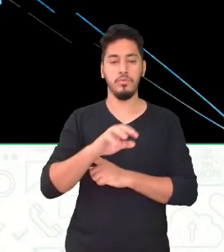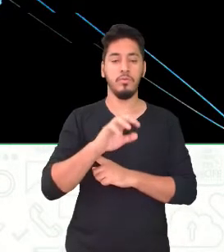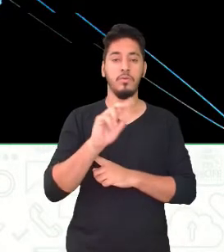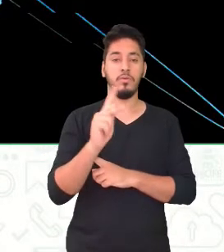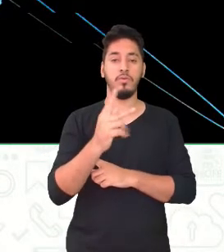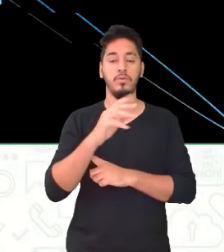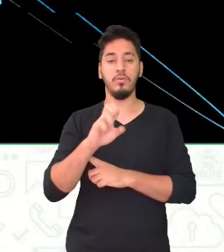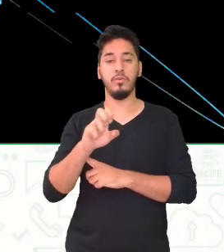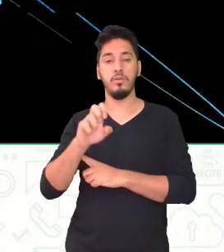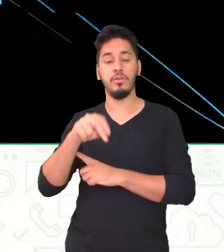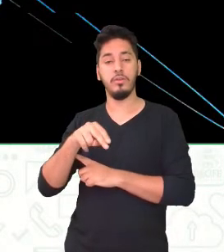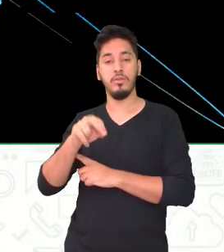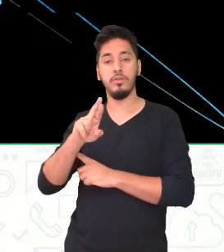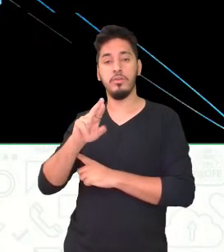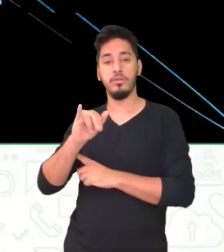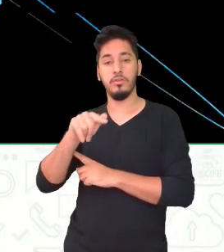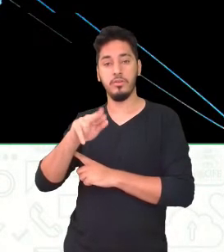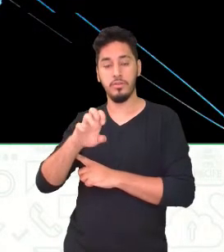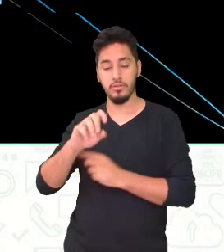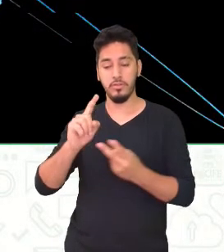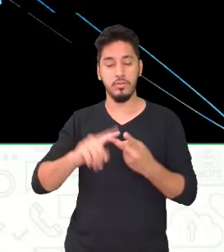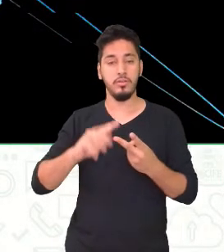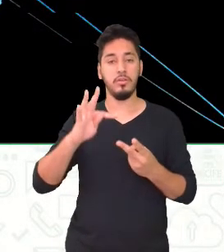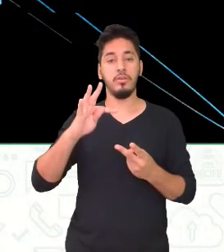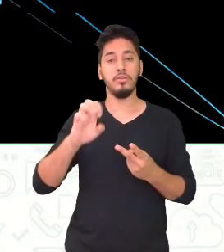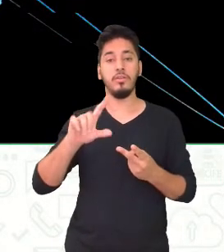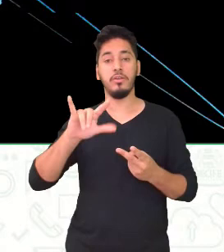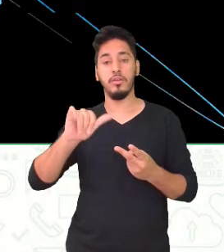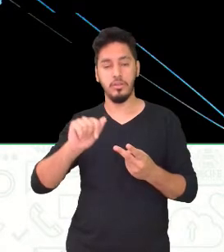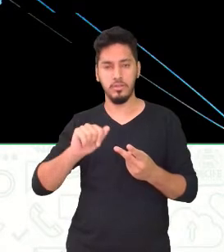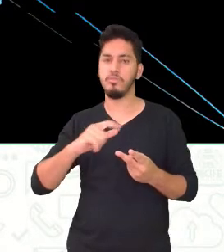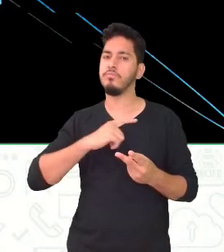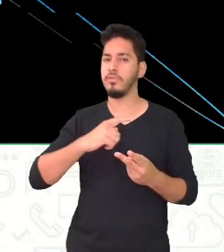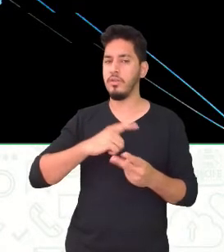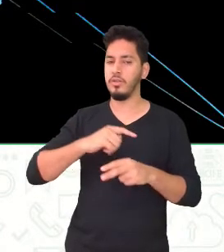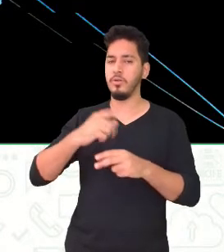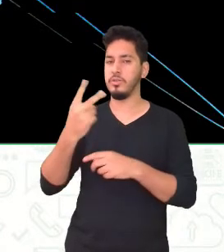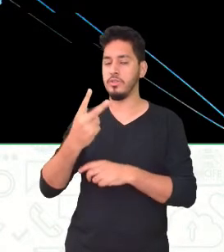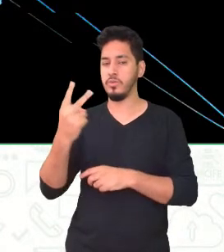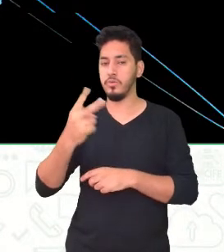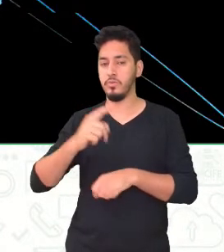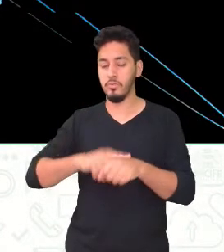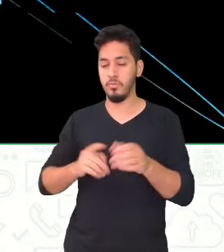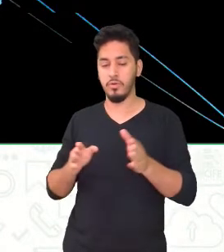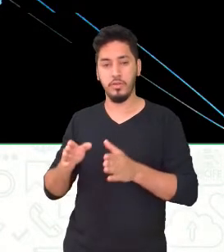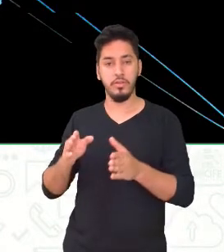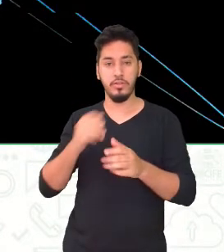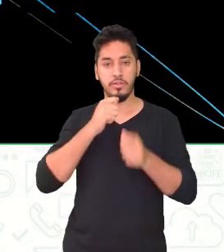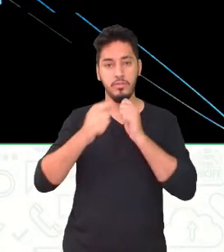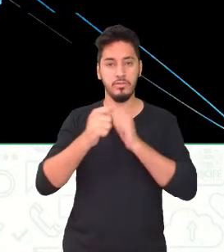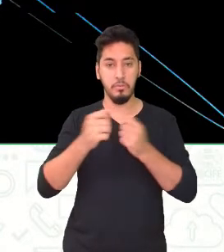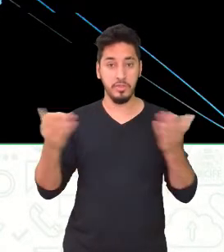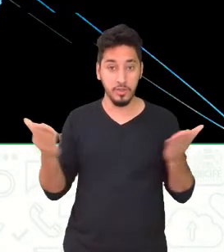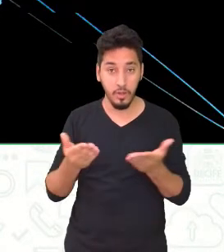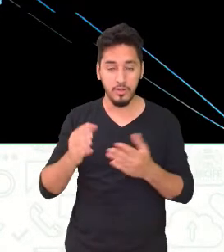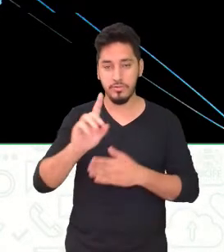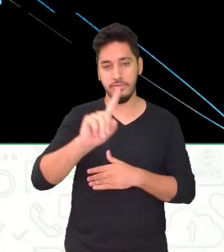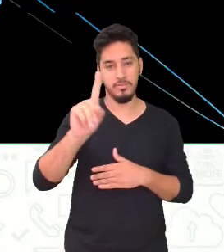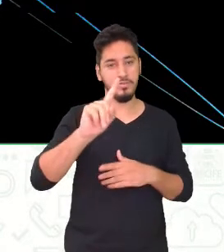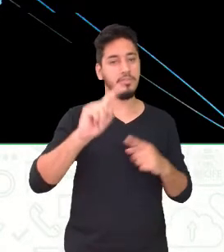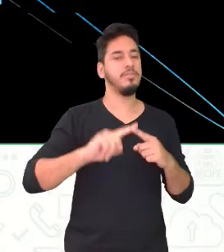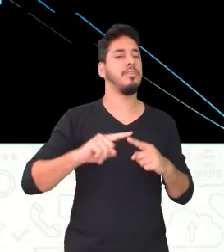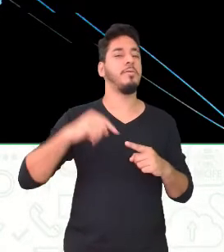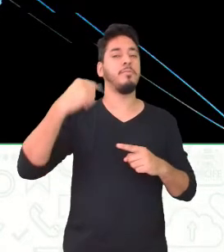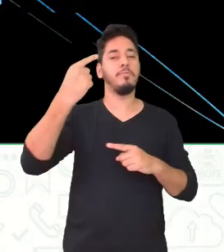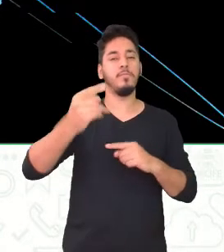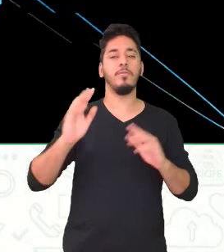a Télia e ainda tem uma segunda parte dessa entrevista, mas a gente não vai soltar ela agora. A gente vai